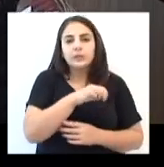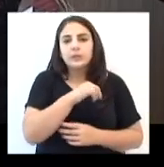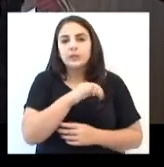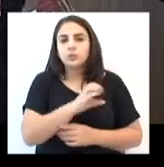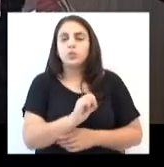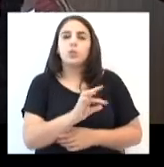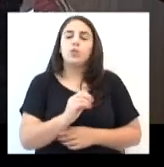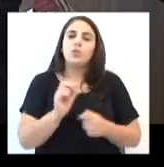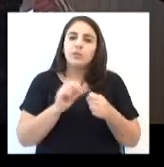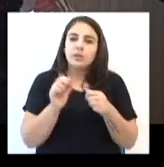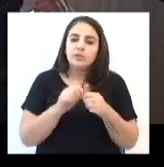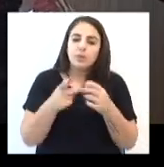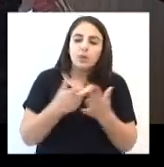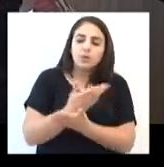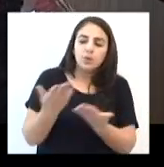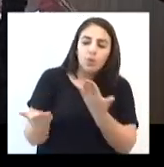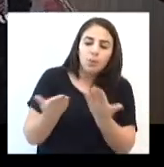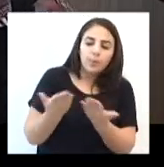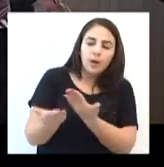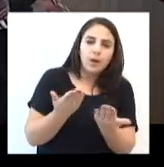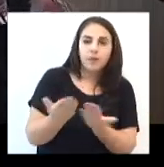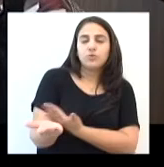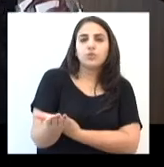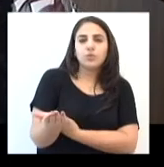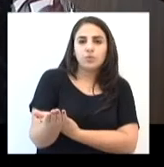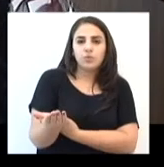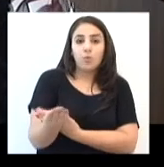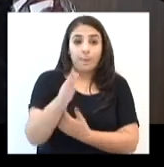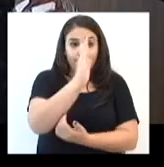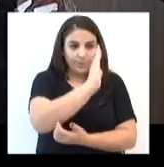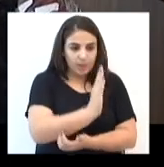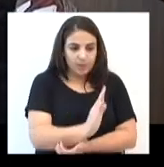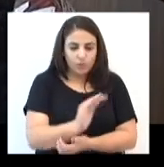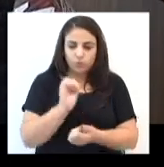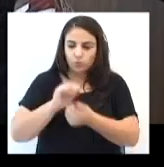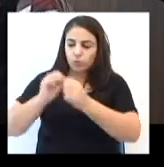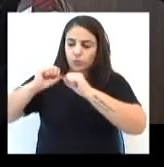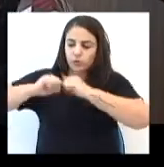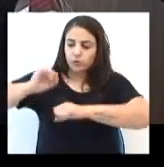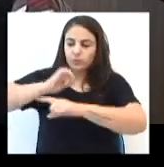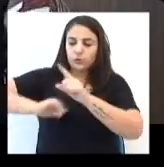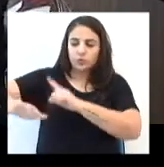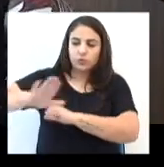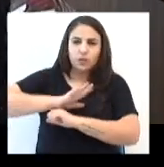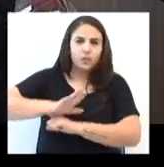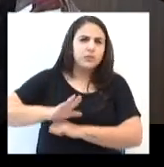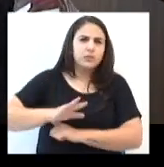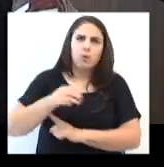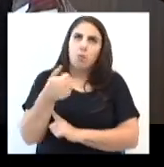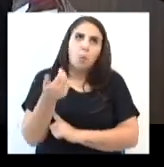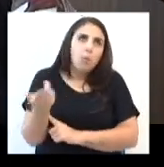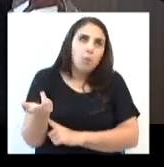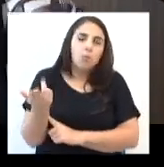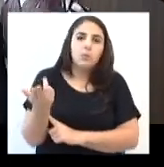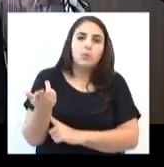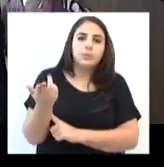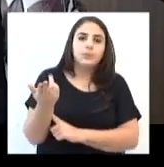fazendo erroneamente um comparativo entre Brasil e o sistema socialista ou o